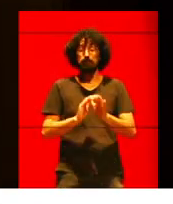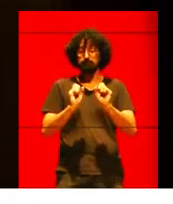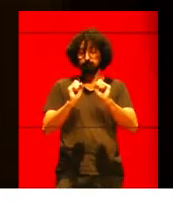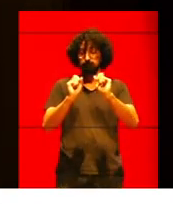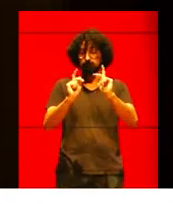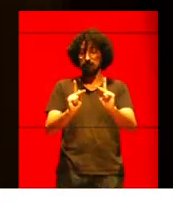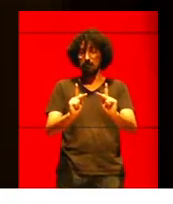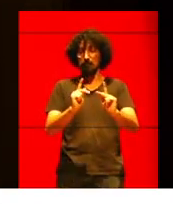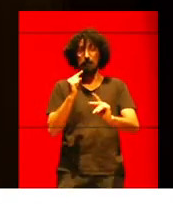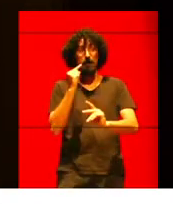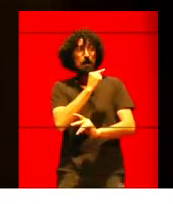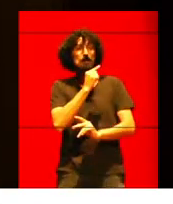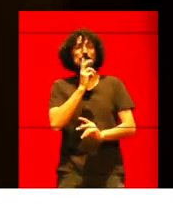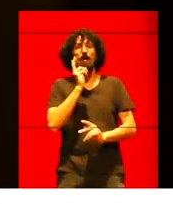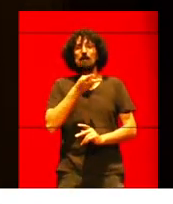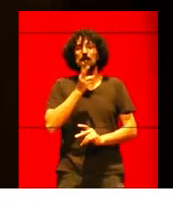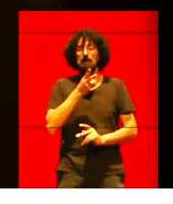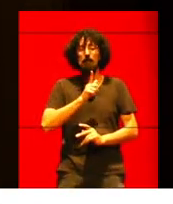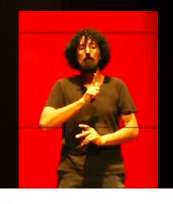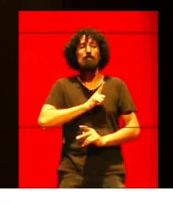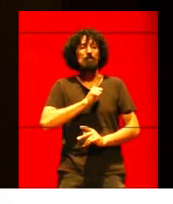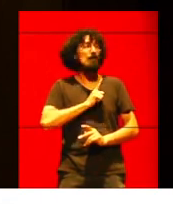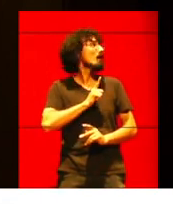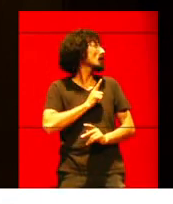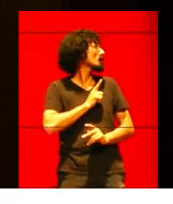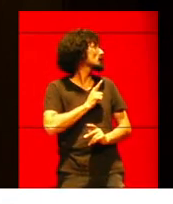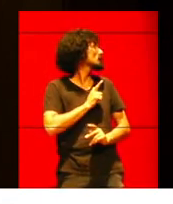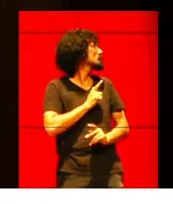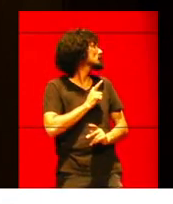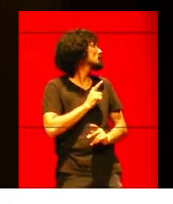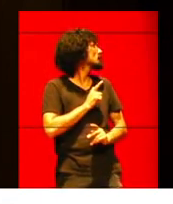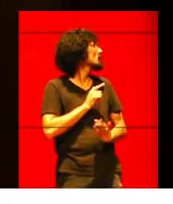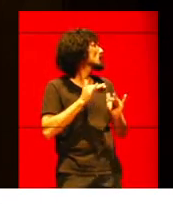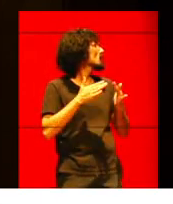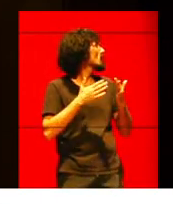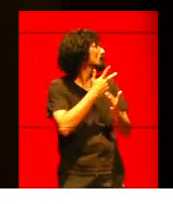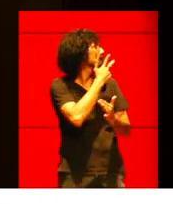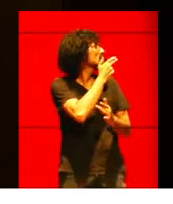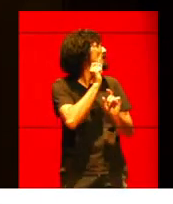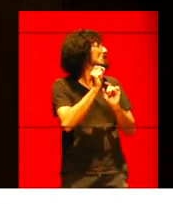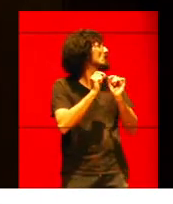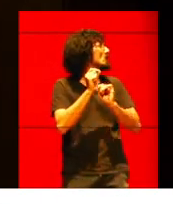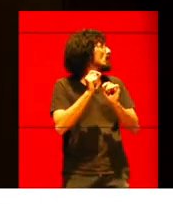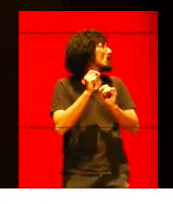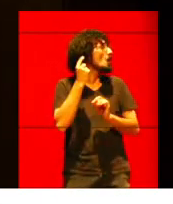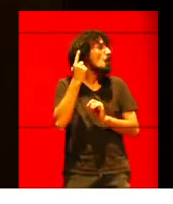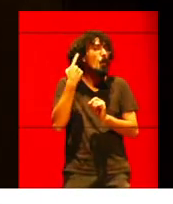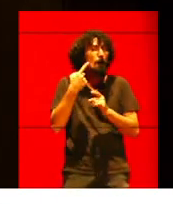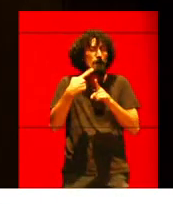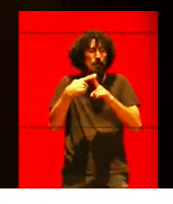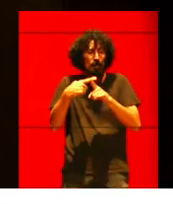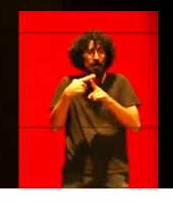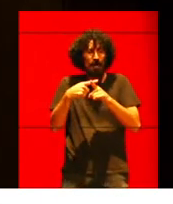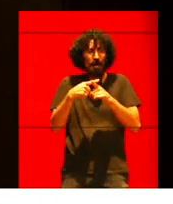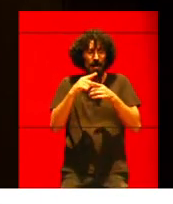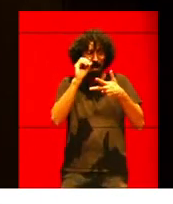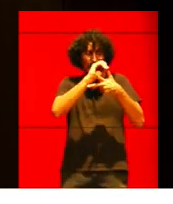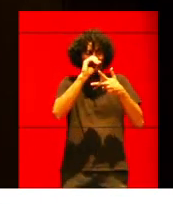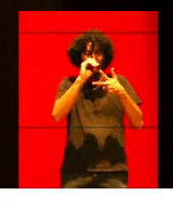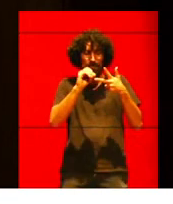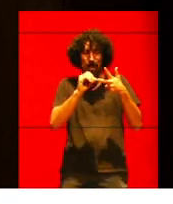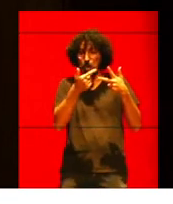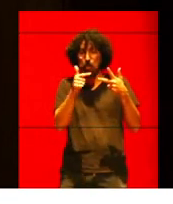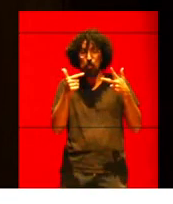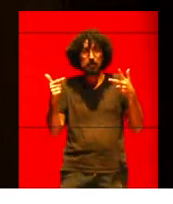Pronto. Isso daí que cai em hibridização. A loucura e a doideira do Enem é... Porque não vem uma fórmula